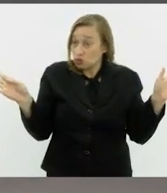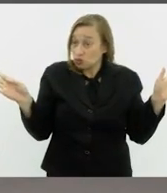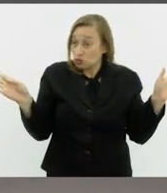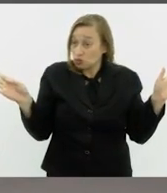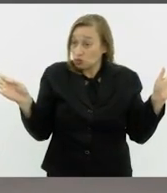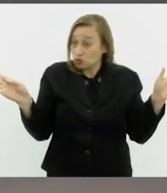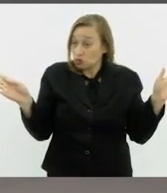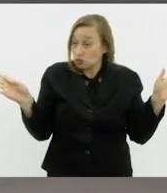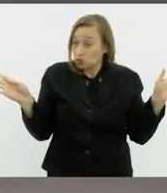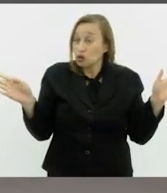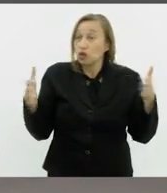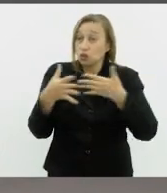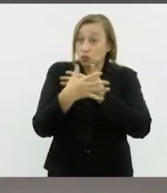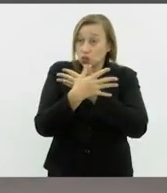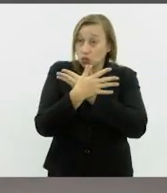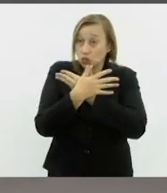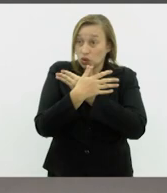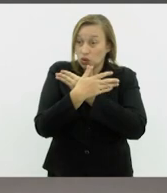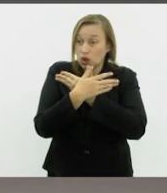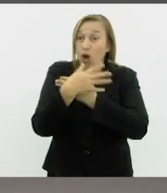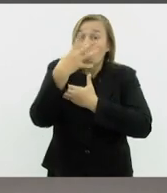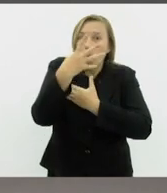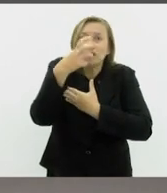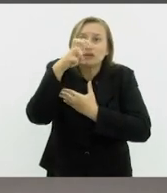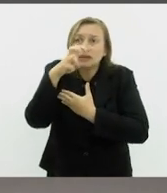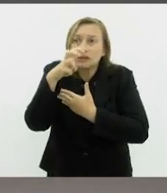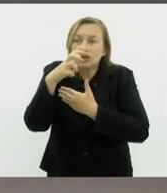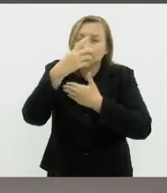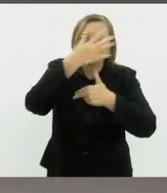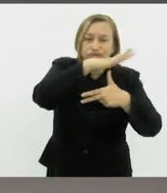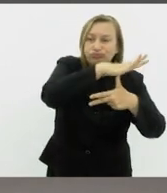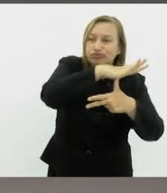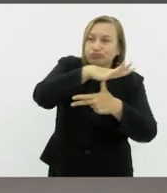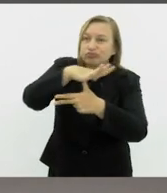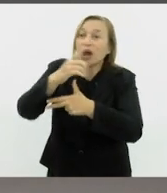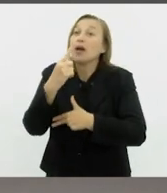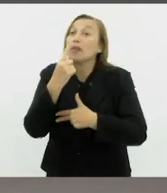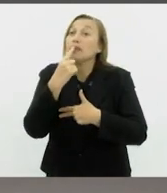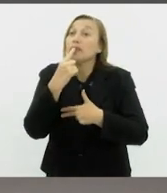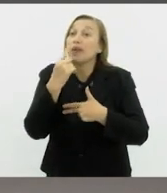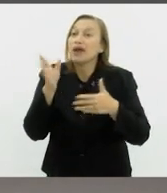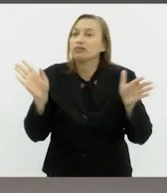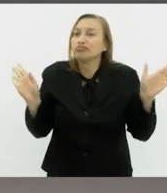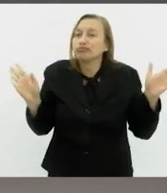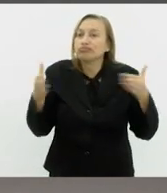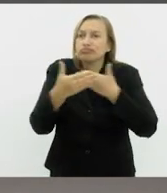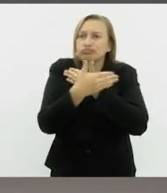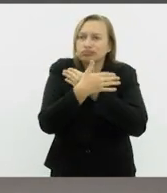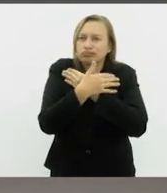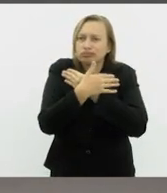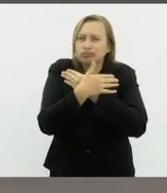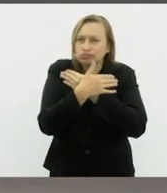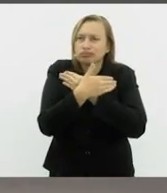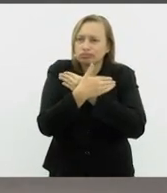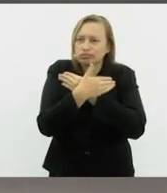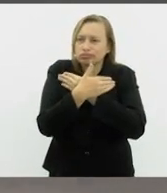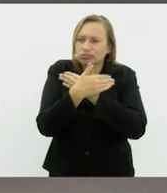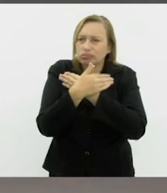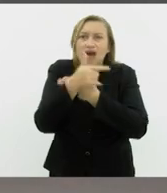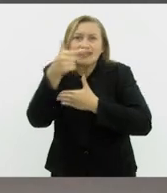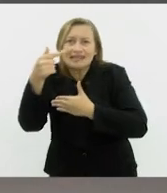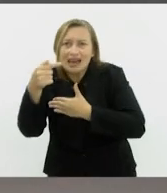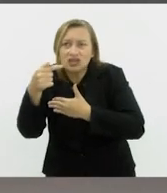vezes 4, 5 helicópteros ao mesmo tempo, inclusive... Olha, 7.